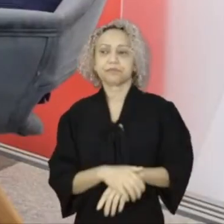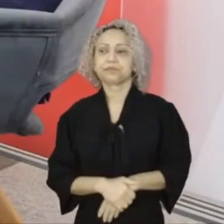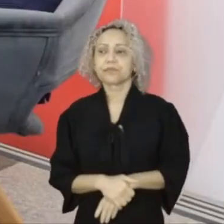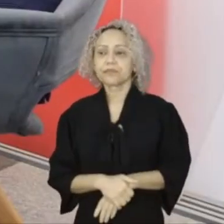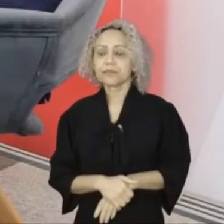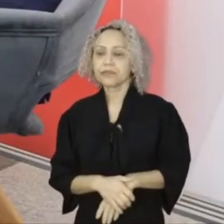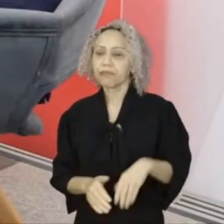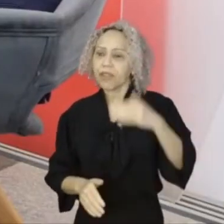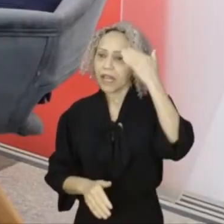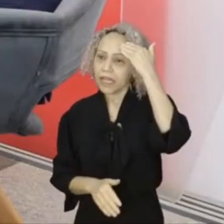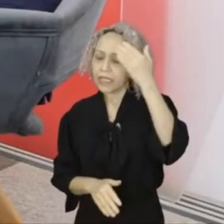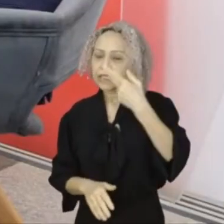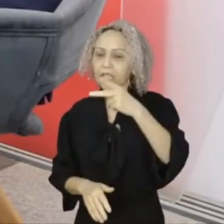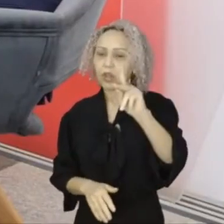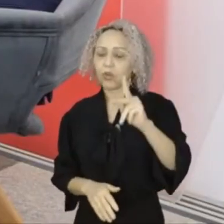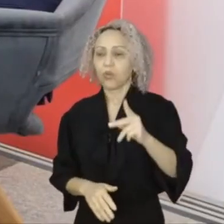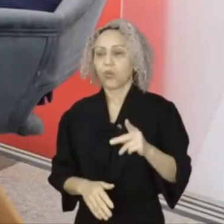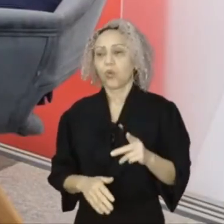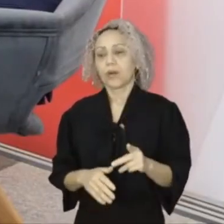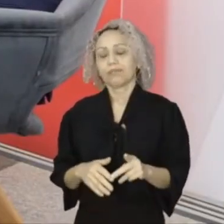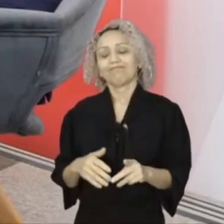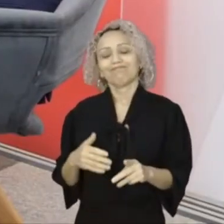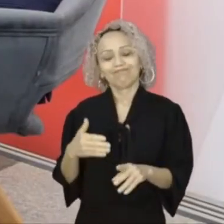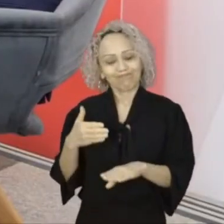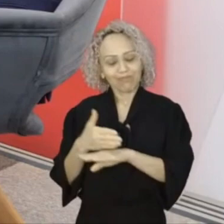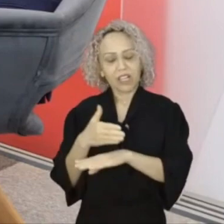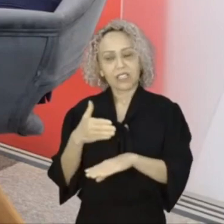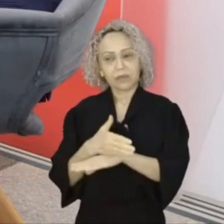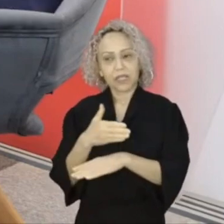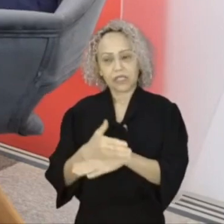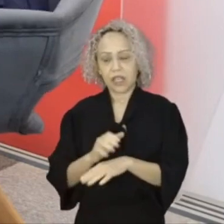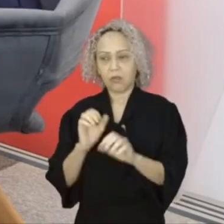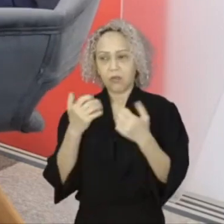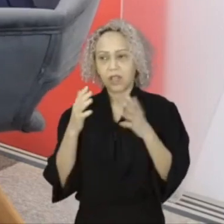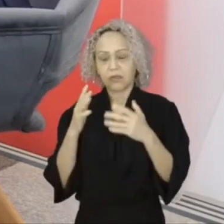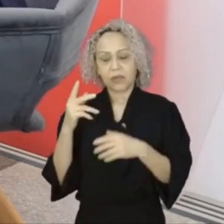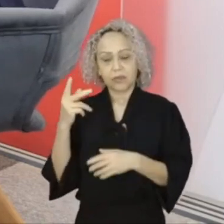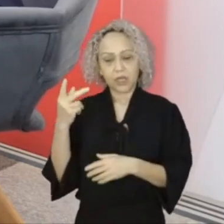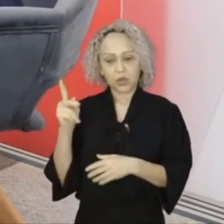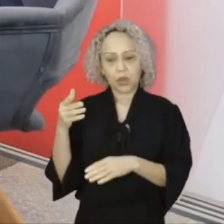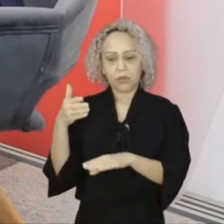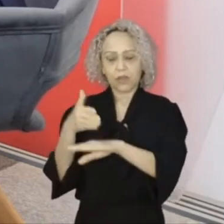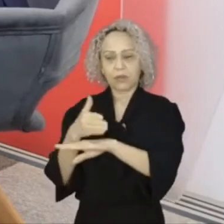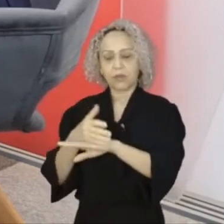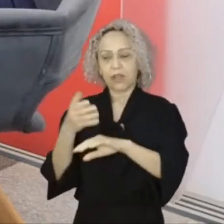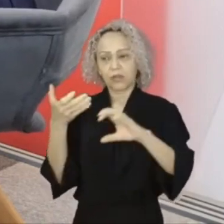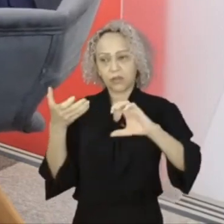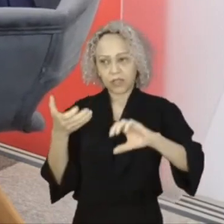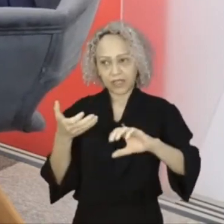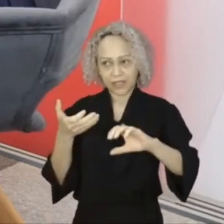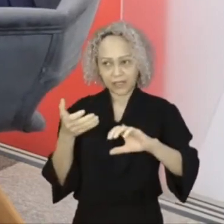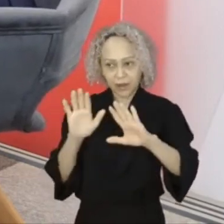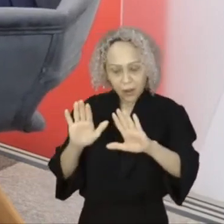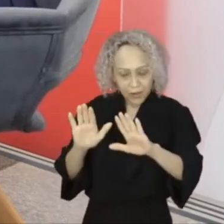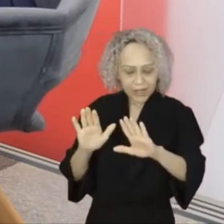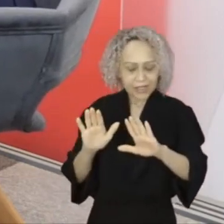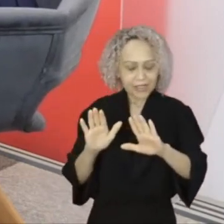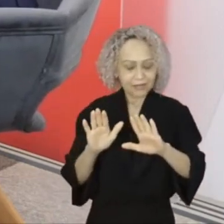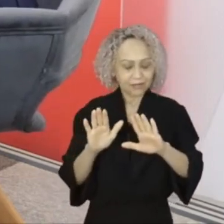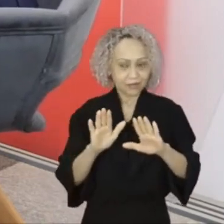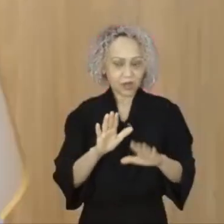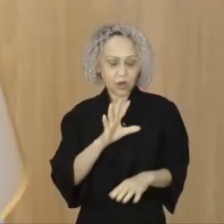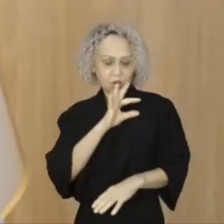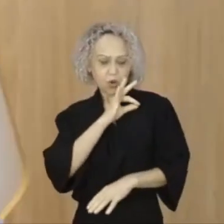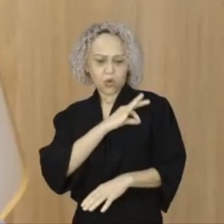vez sua participação. Parabéns pela atuação no Congresso aí. Agora, Amanda, só uma coisinha. Pode continuar. A renda do povo brasileiro com a